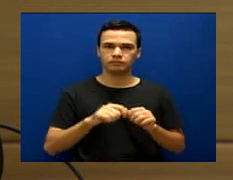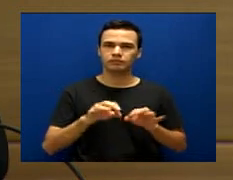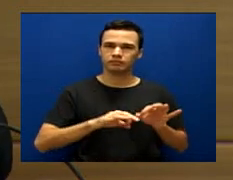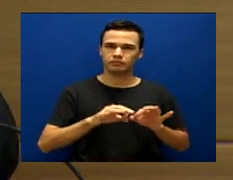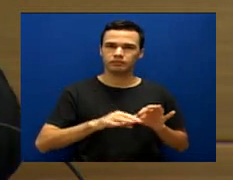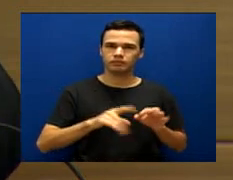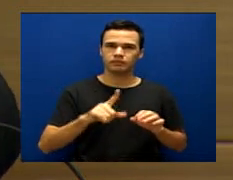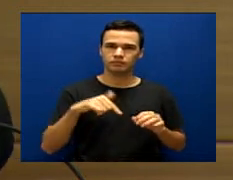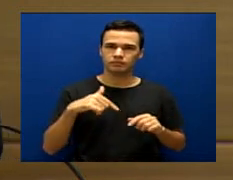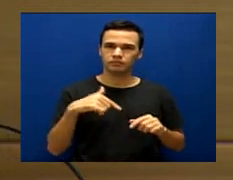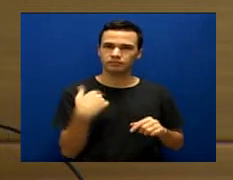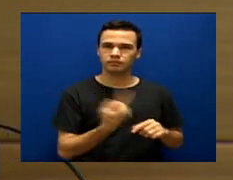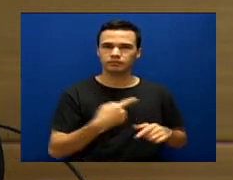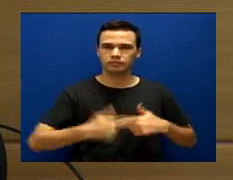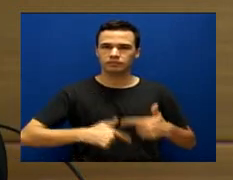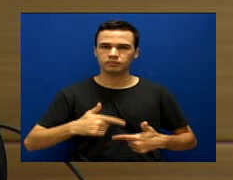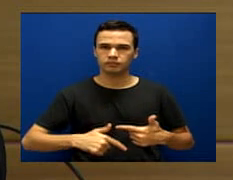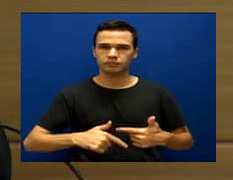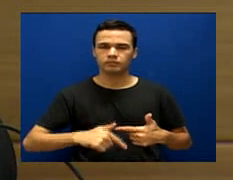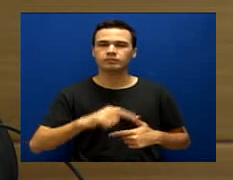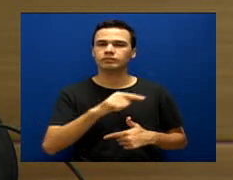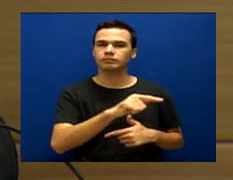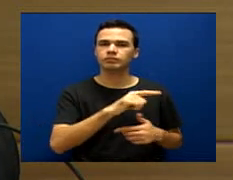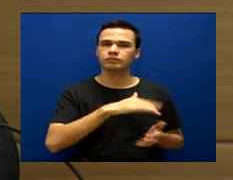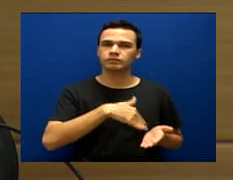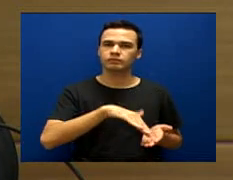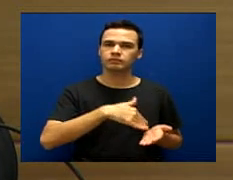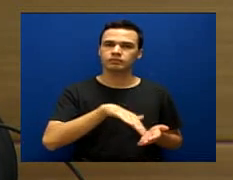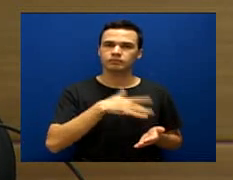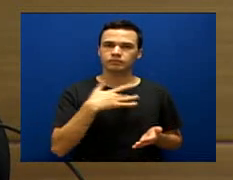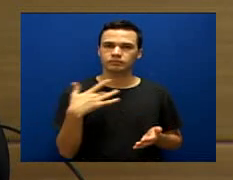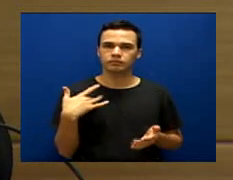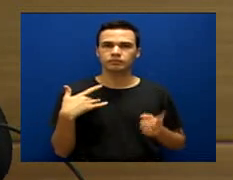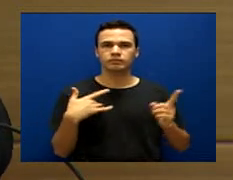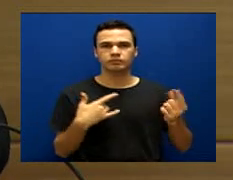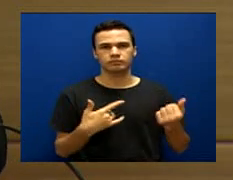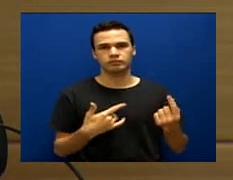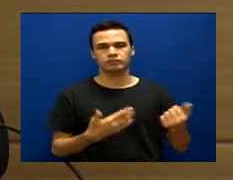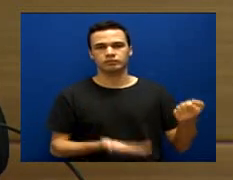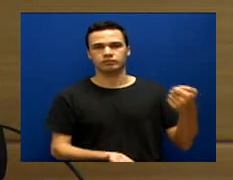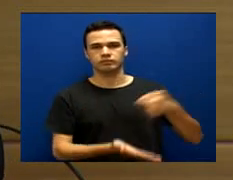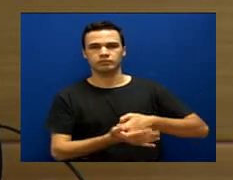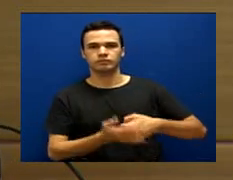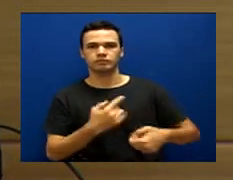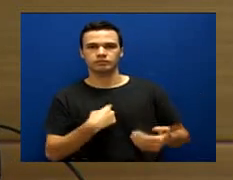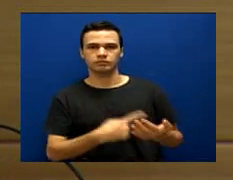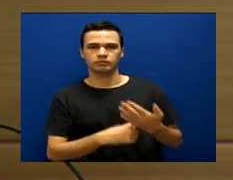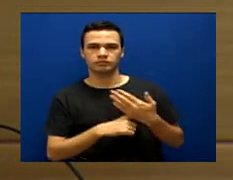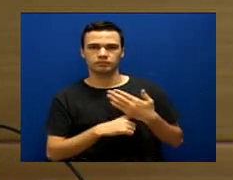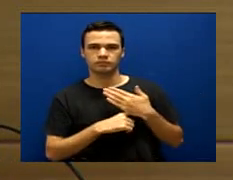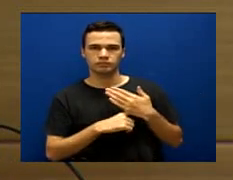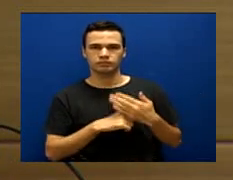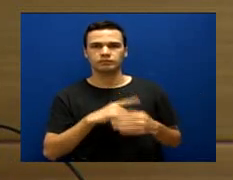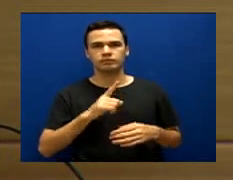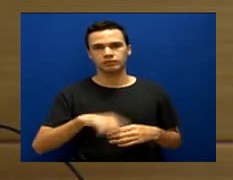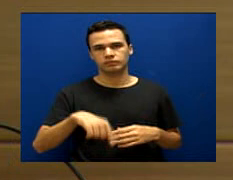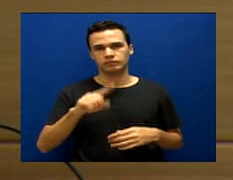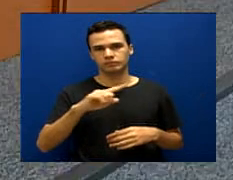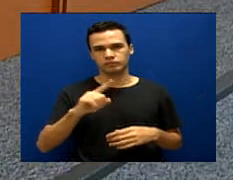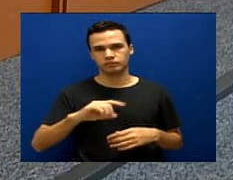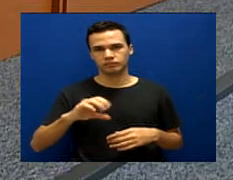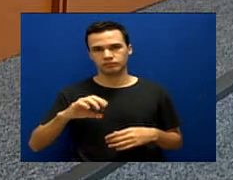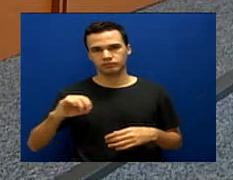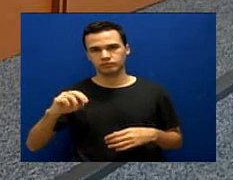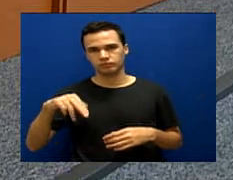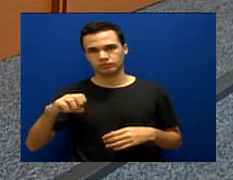ações e ela ser a financiadora. Mas nós estamos ações se empenhando... Ações das zoonoses que vão